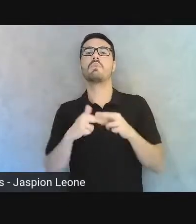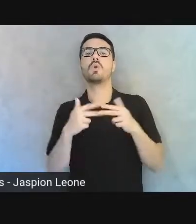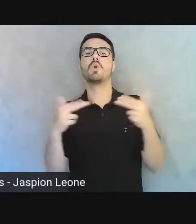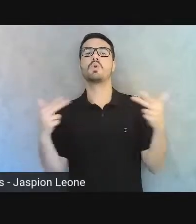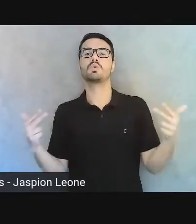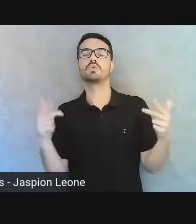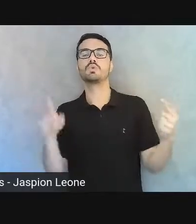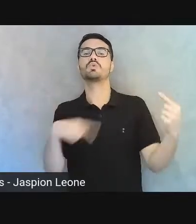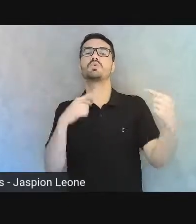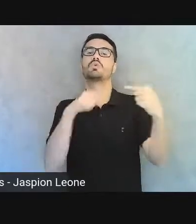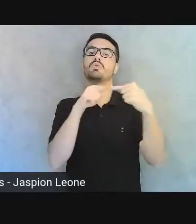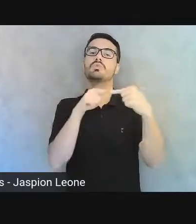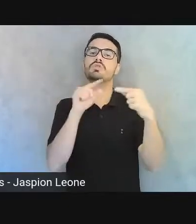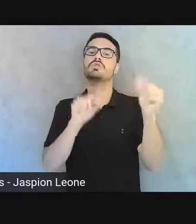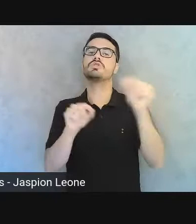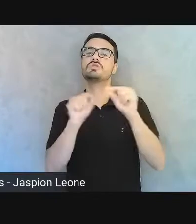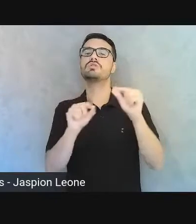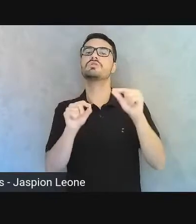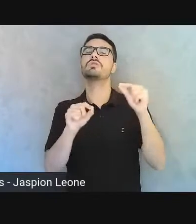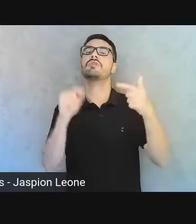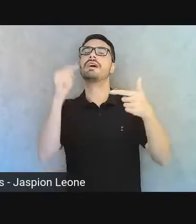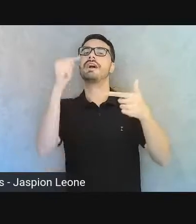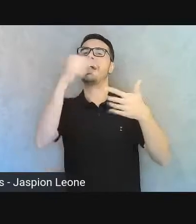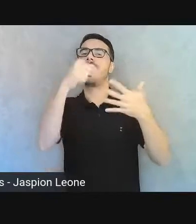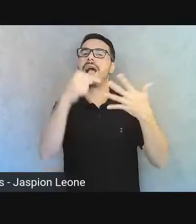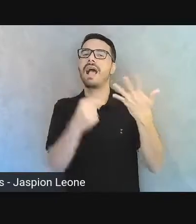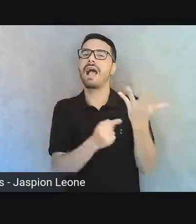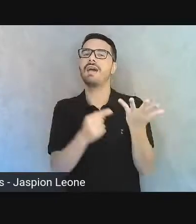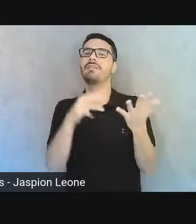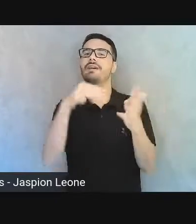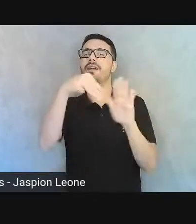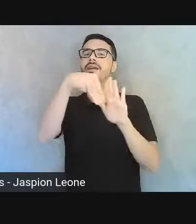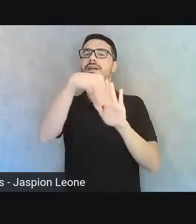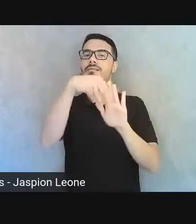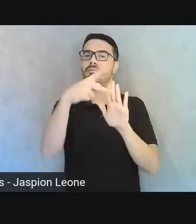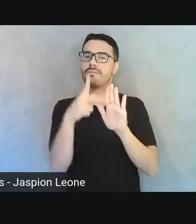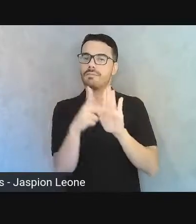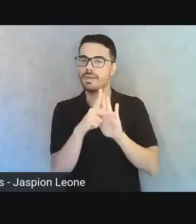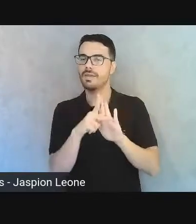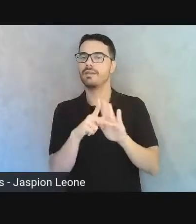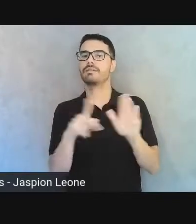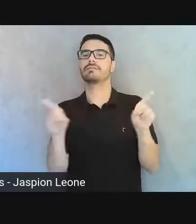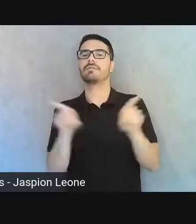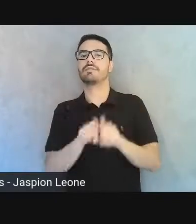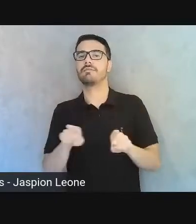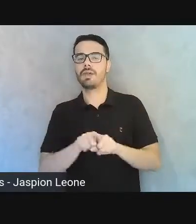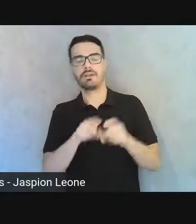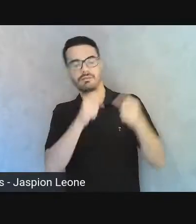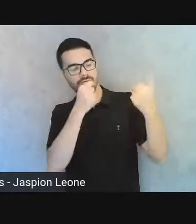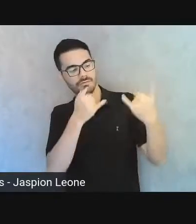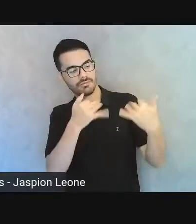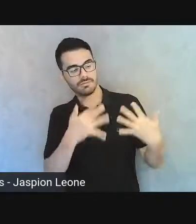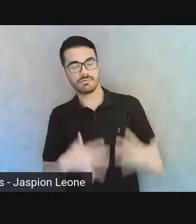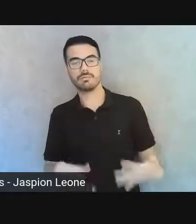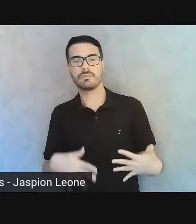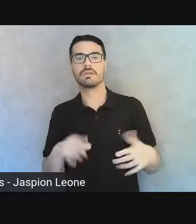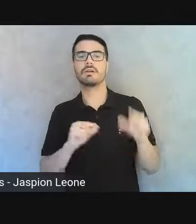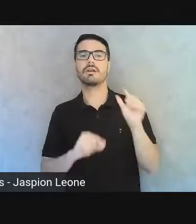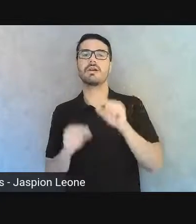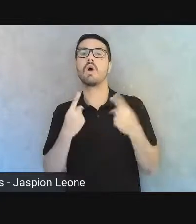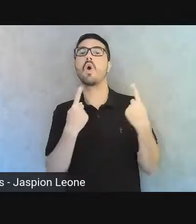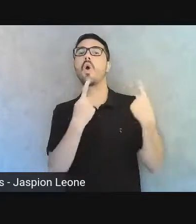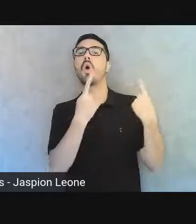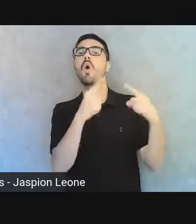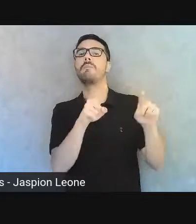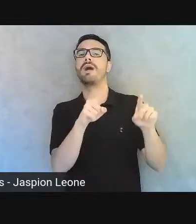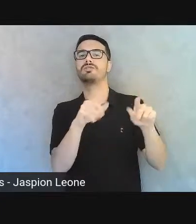os objetivos de cada medida provisória que foi editada para o combate à